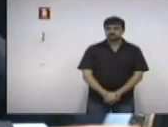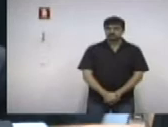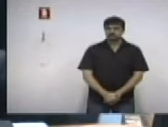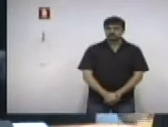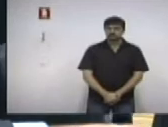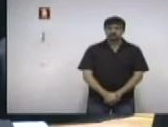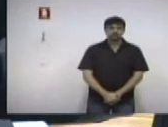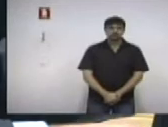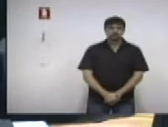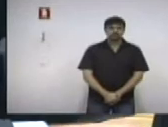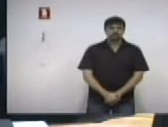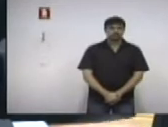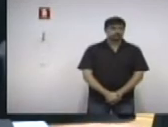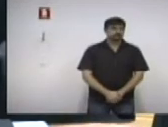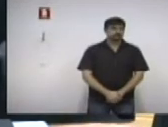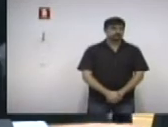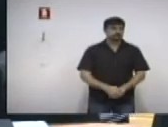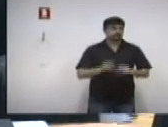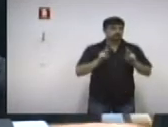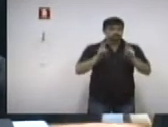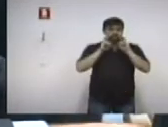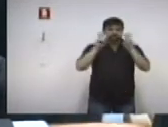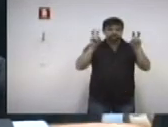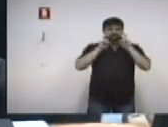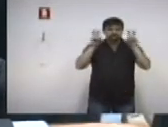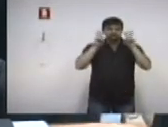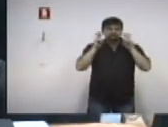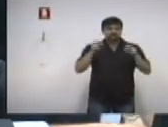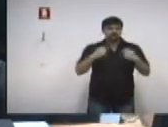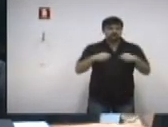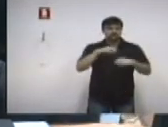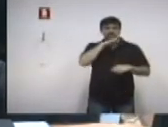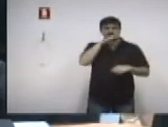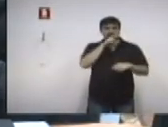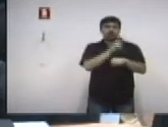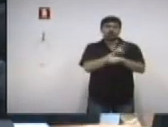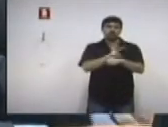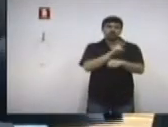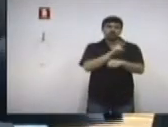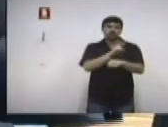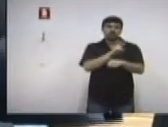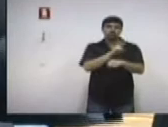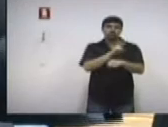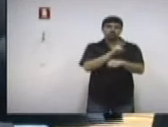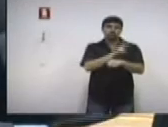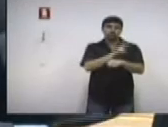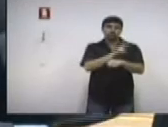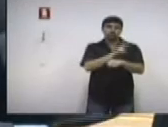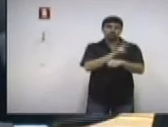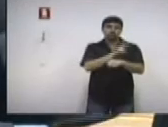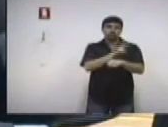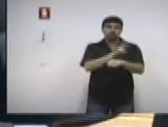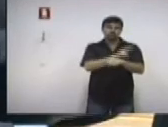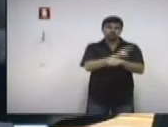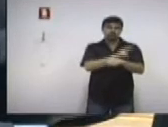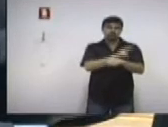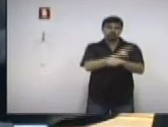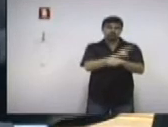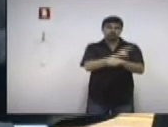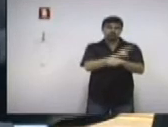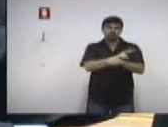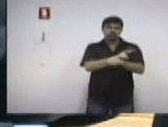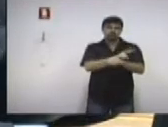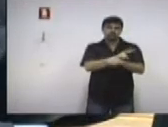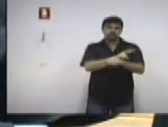o vereador Custódio seu voto é contra três quatro o projeto foi